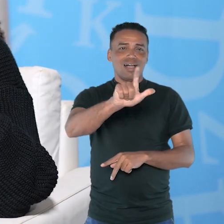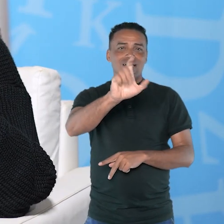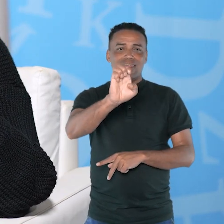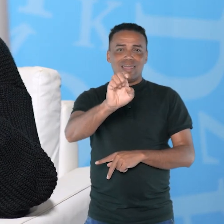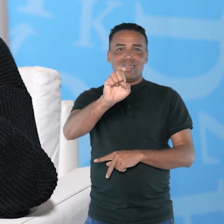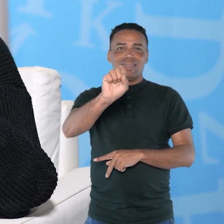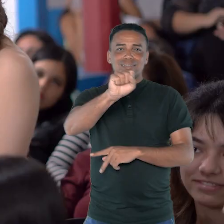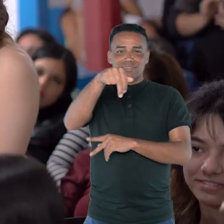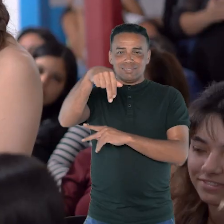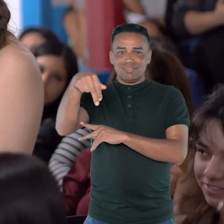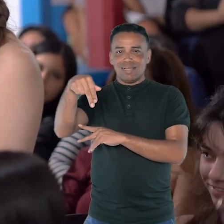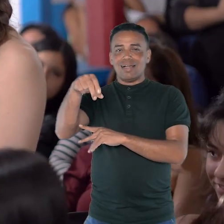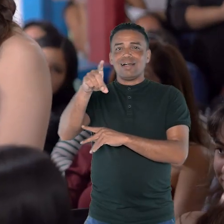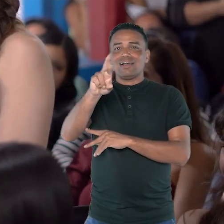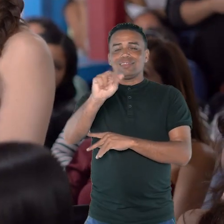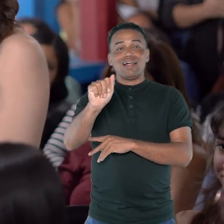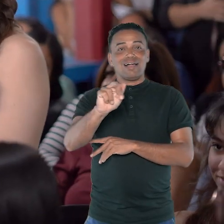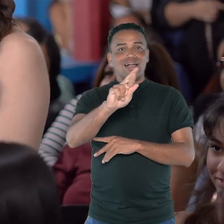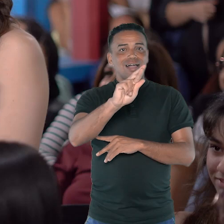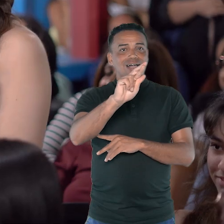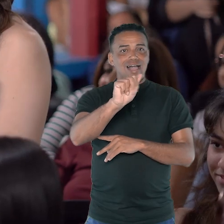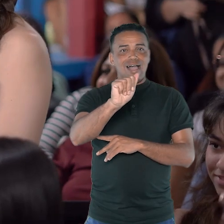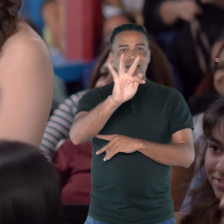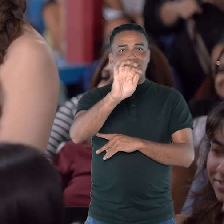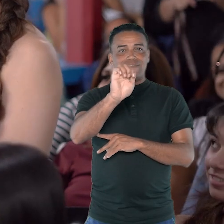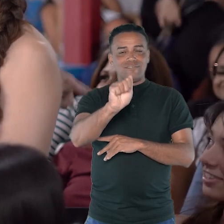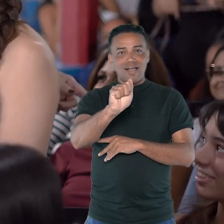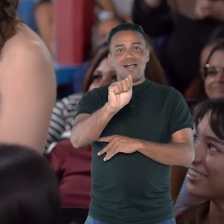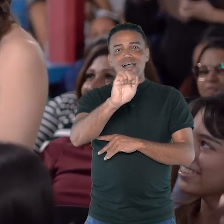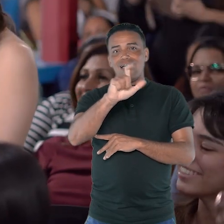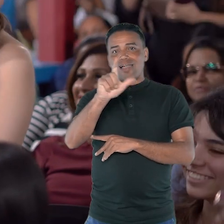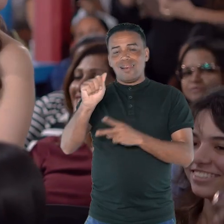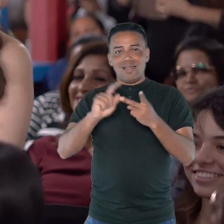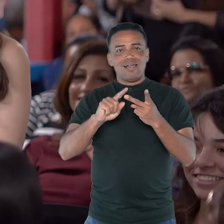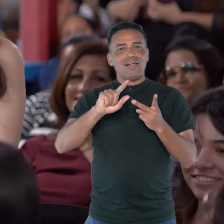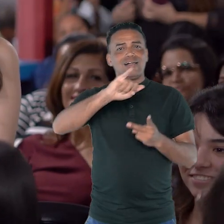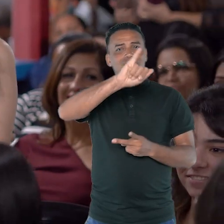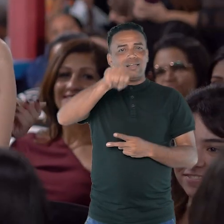É a Rafaela? Essa é a Rafaela. Vou aí Júlia. abraçar daqui a pouco.